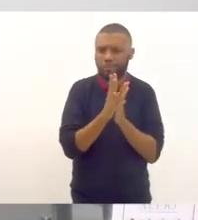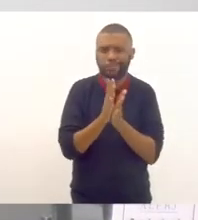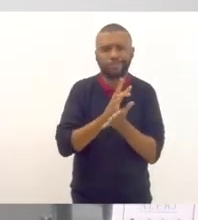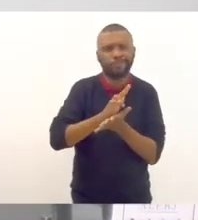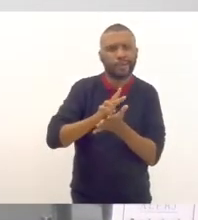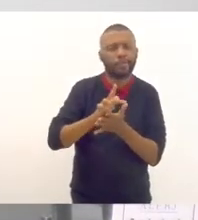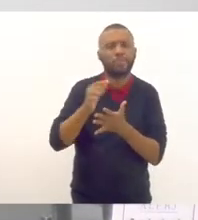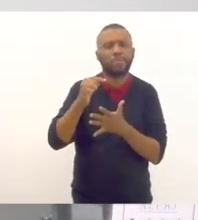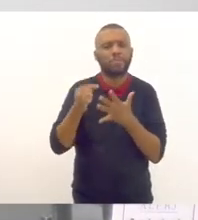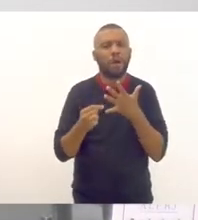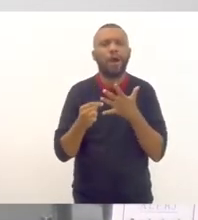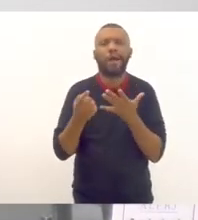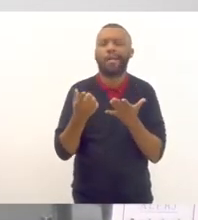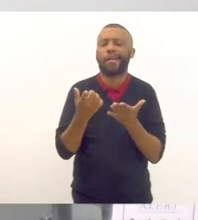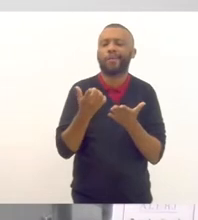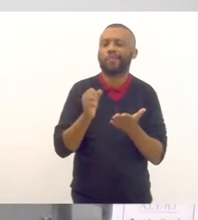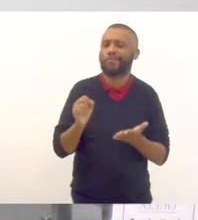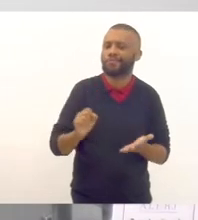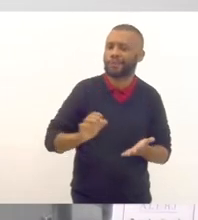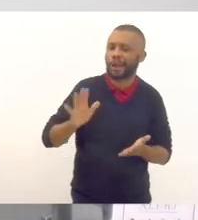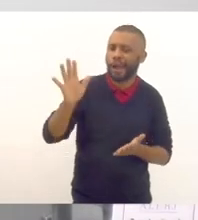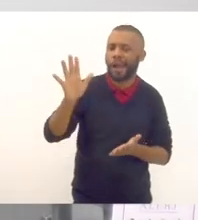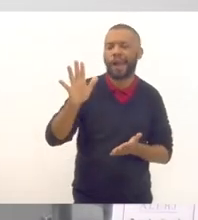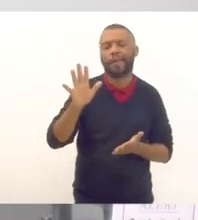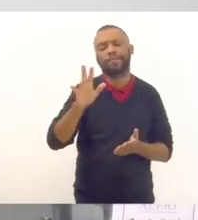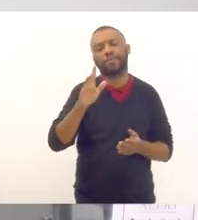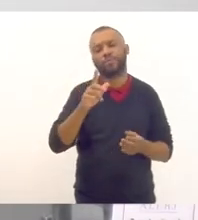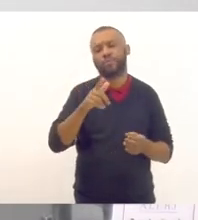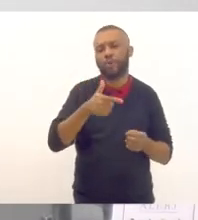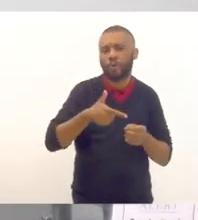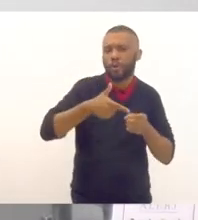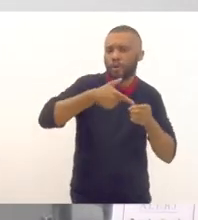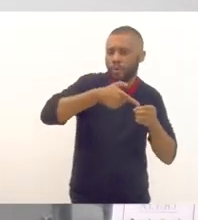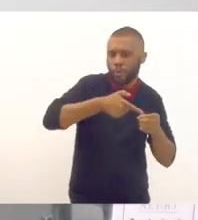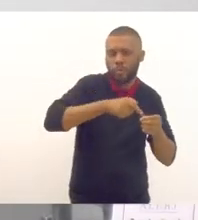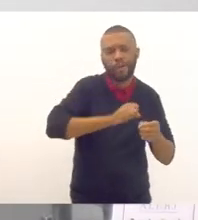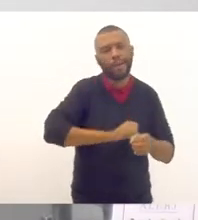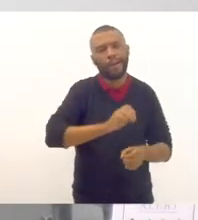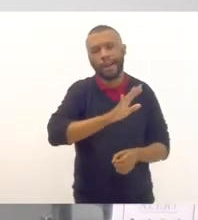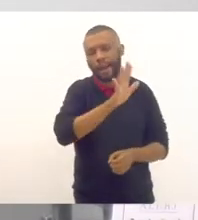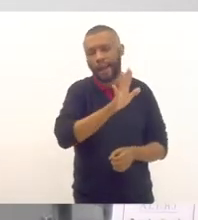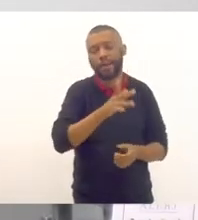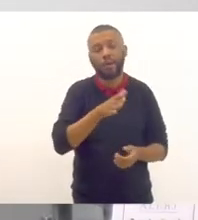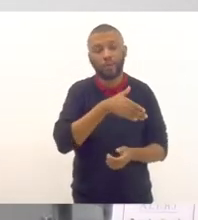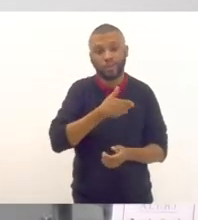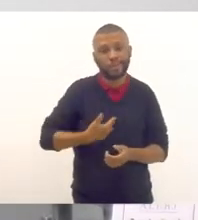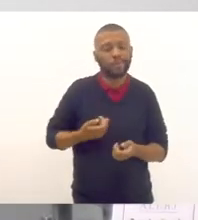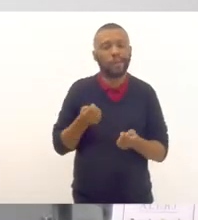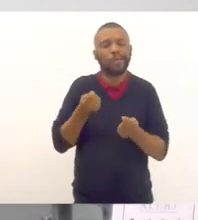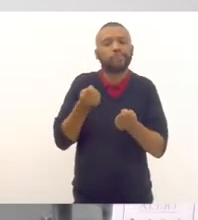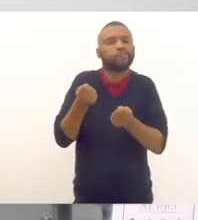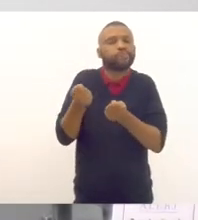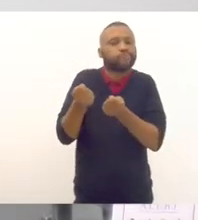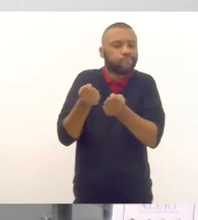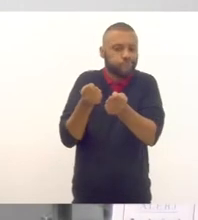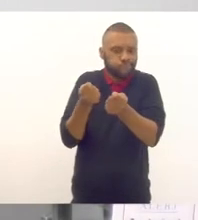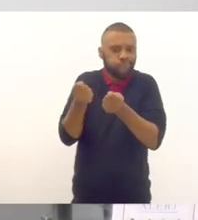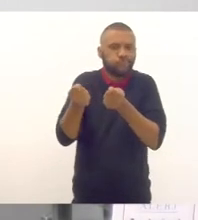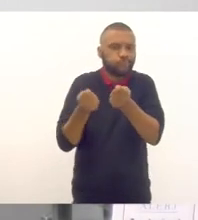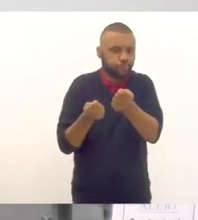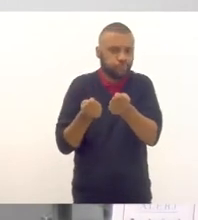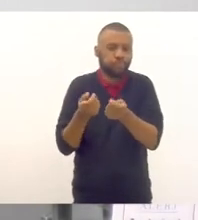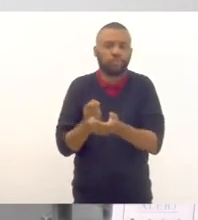inflação, do combustível e tudo mais, o Estado vem apertando de uma tal maneira que está havendo